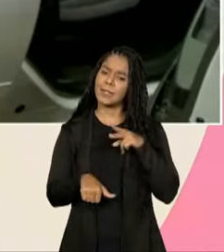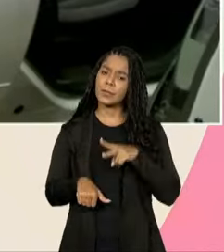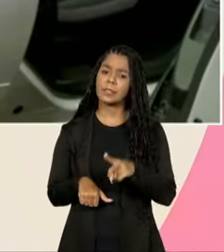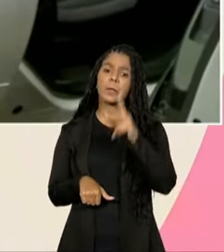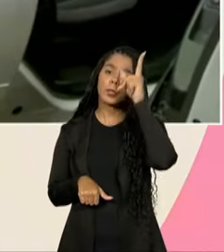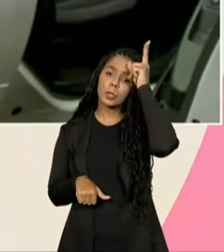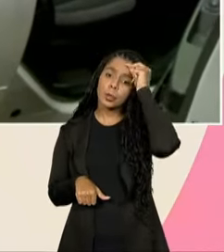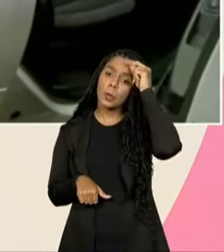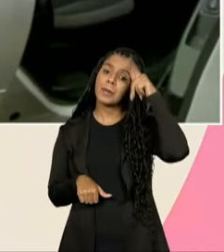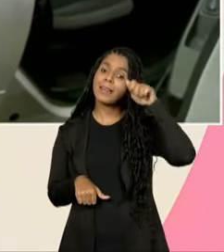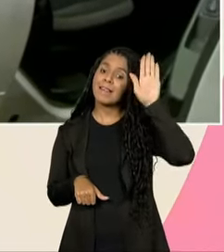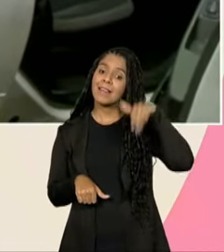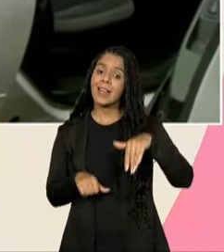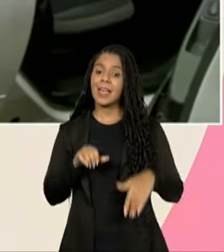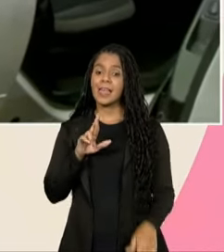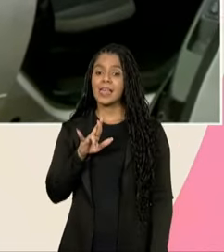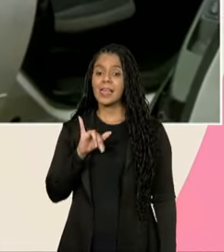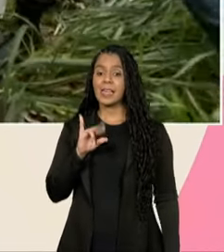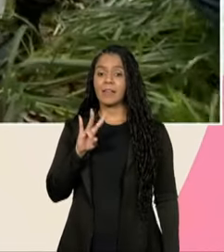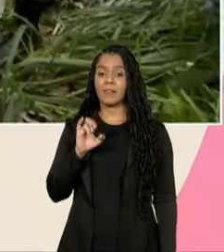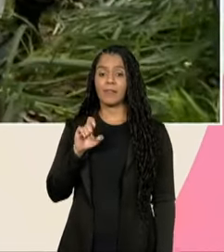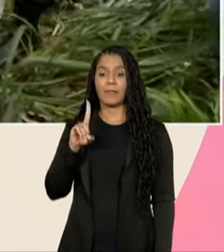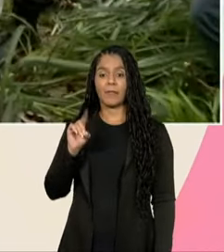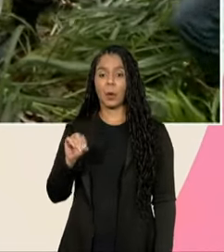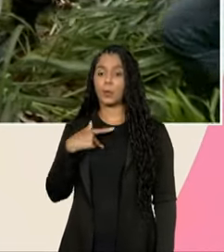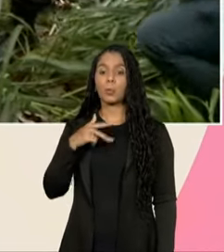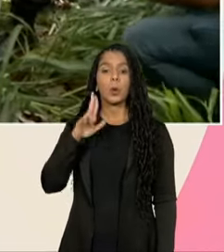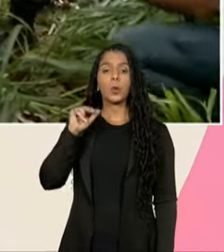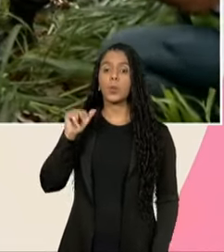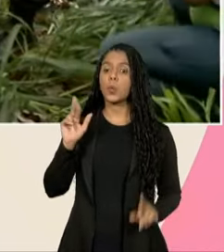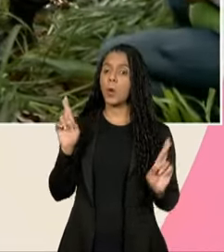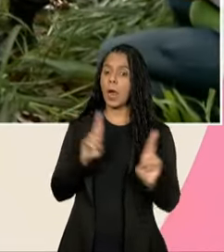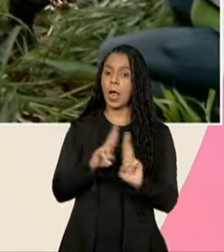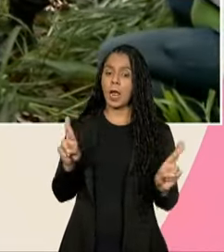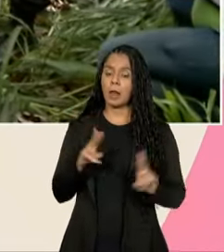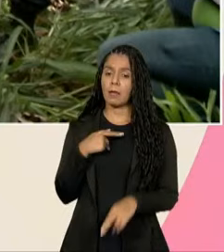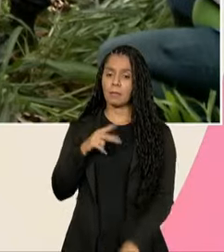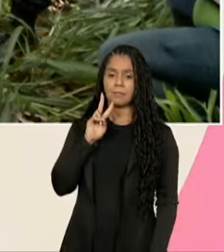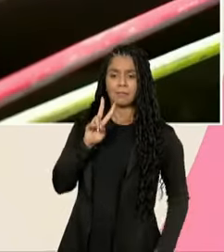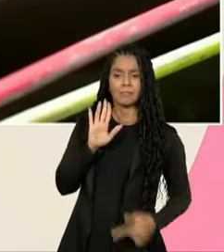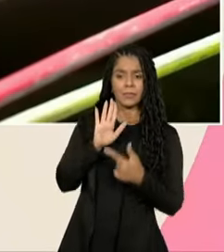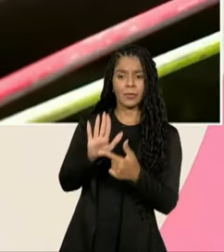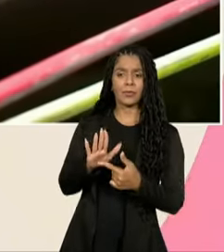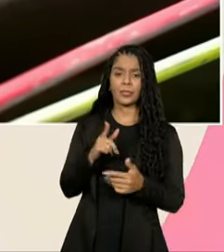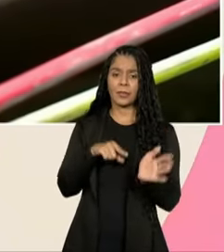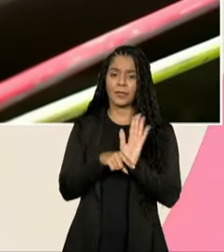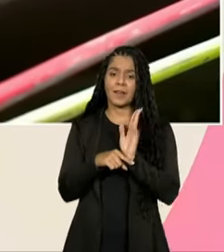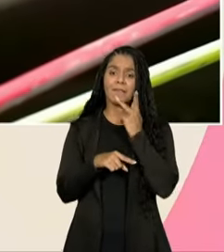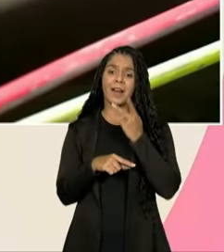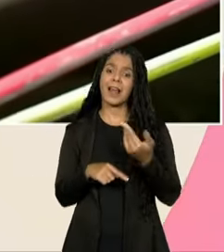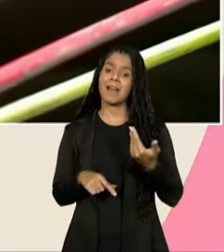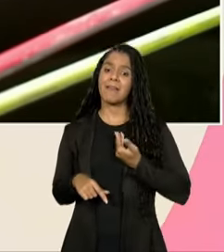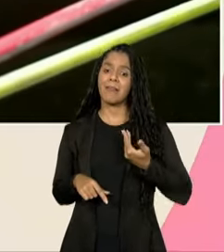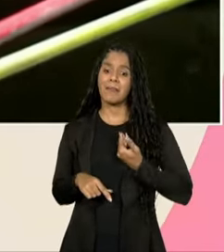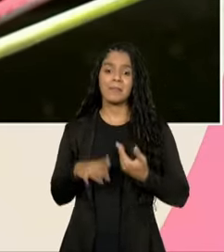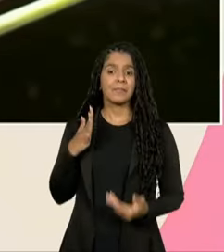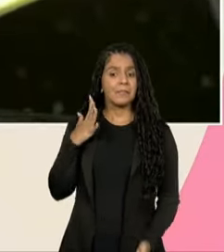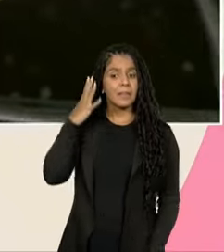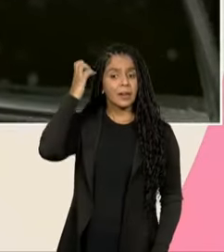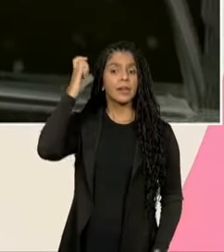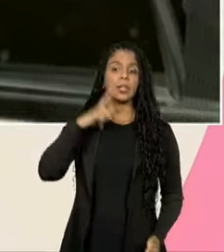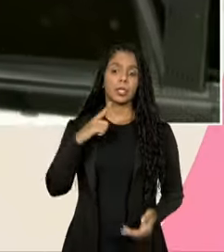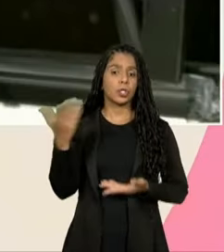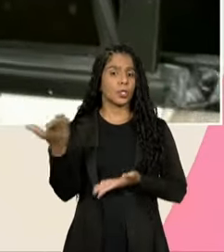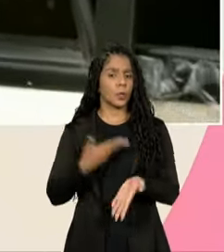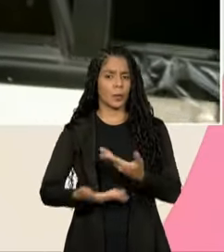era o Rivaldo, mas eu nunca tive uma relação com ele. Agora vocês mostraram esse vídeo em que ele fala que era amigo da Maria. Maria tinha uma interlocução com ele,